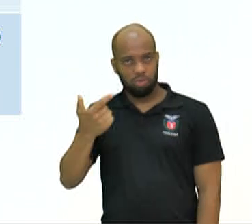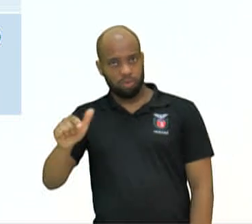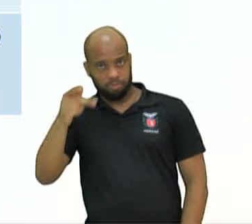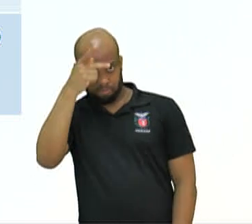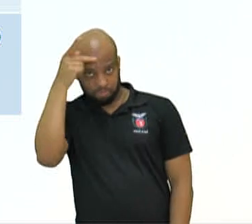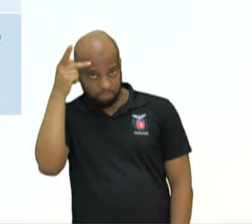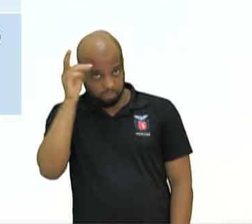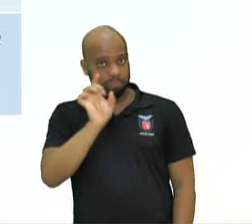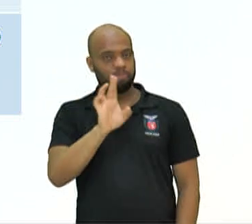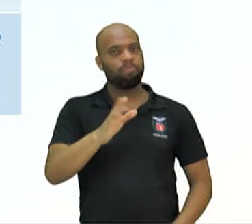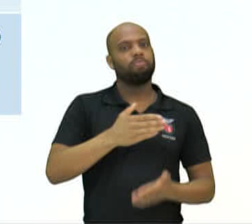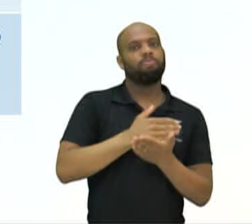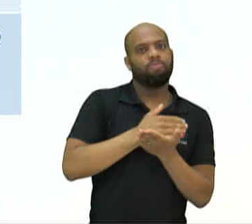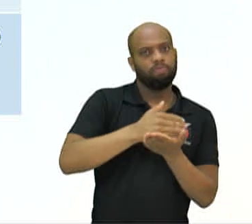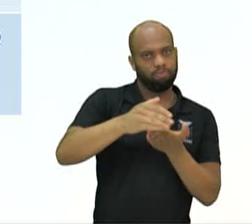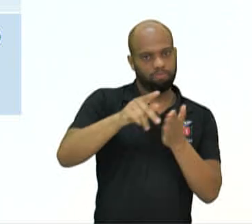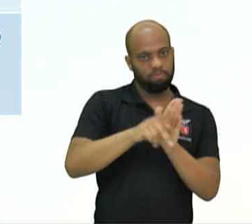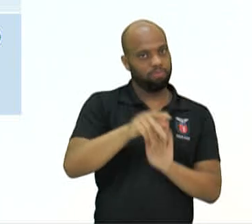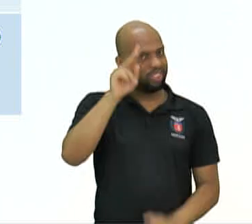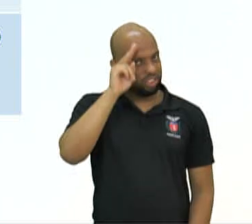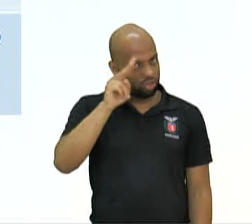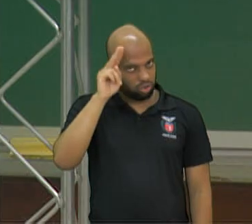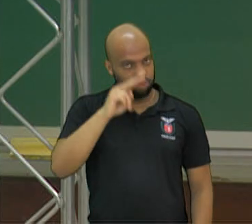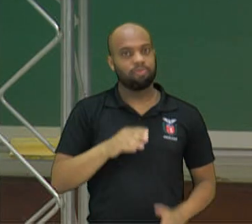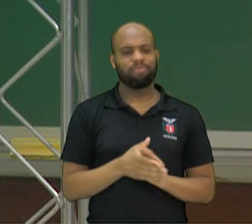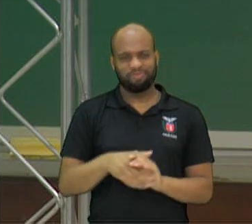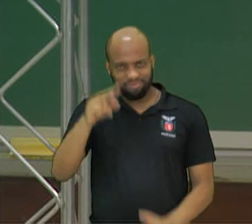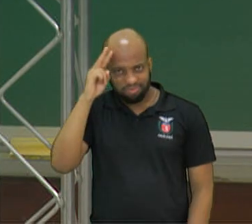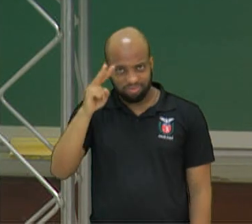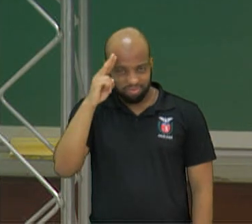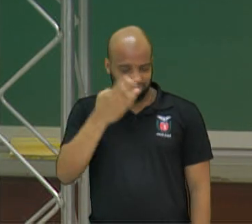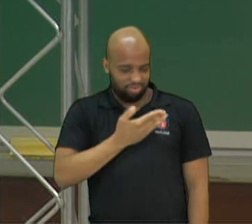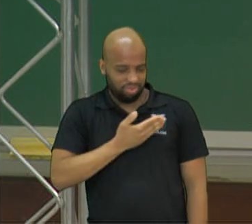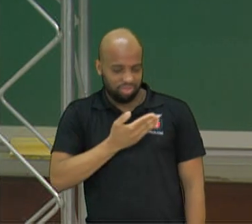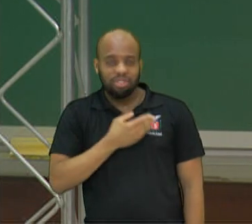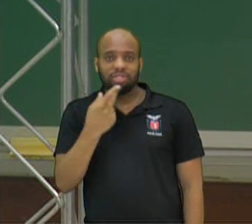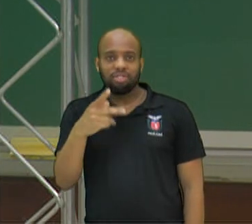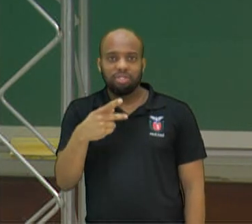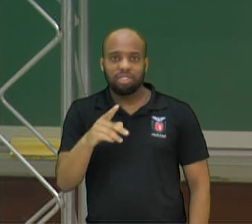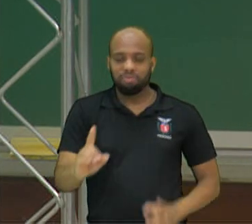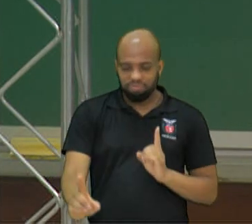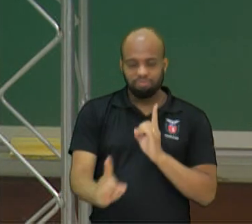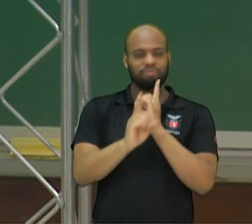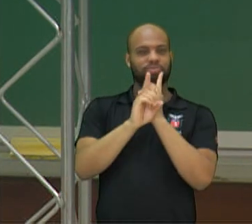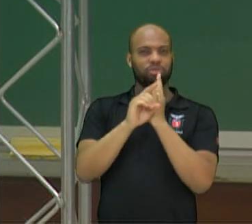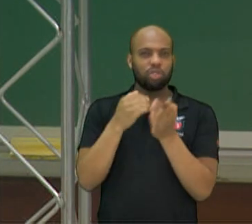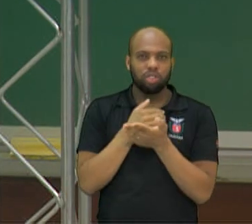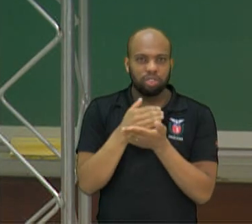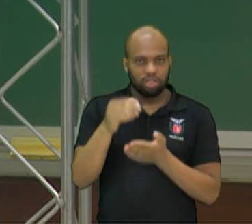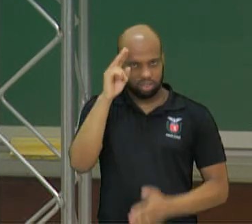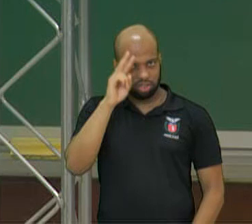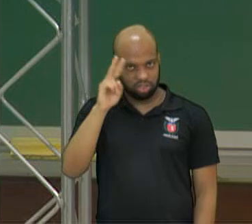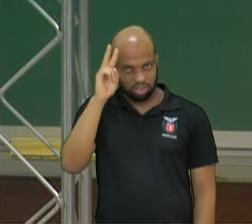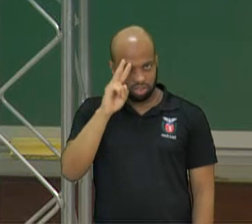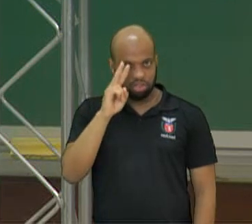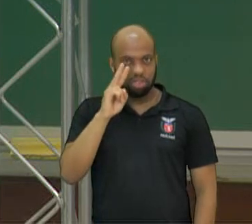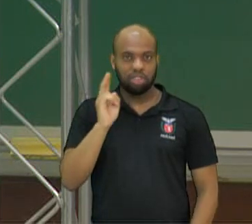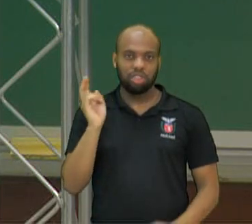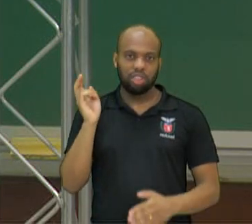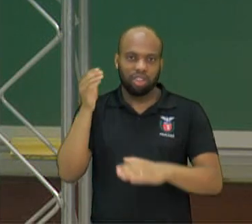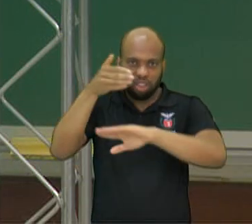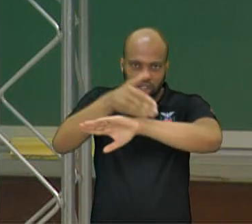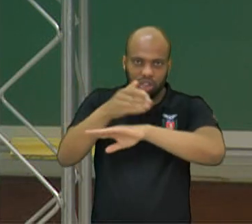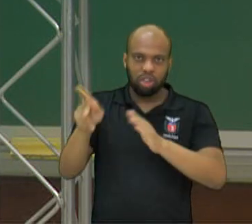no início da aventura. Lembra do amigo dele que ele encontrou e embarcou